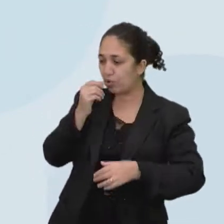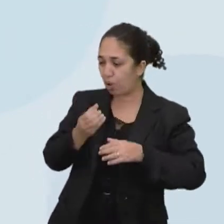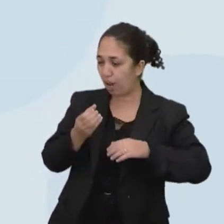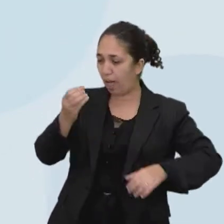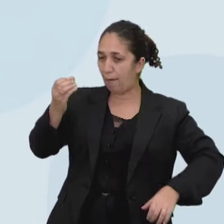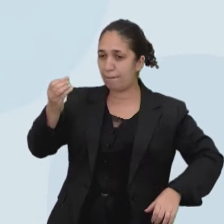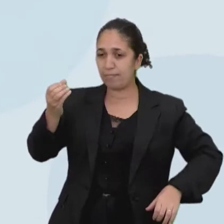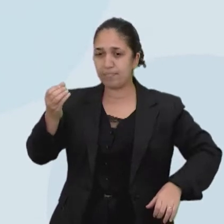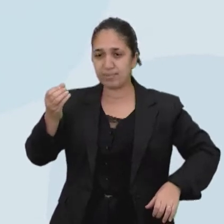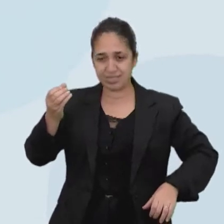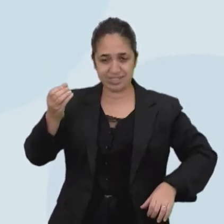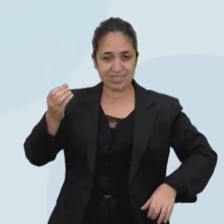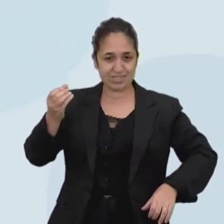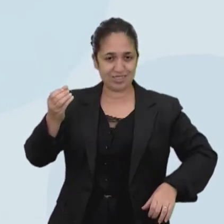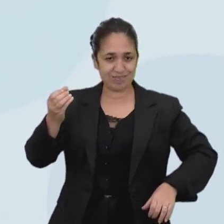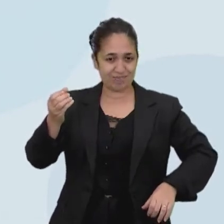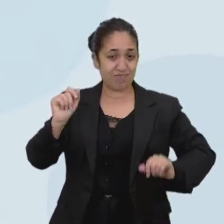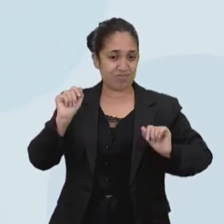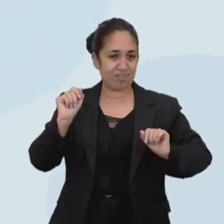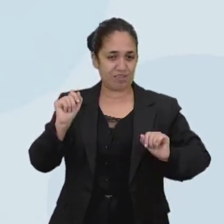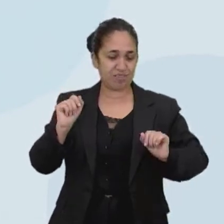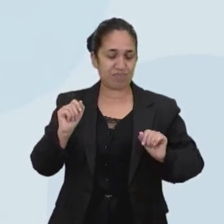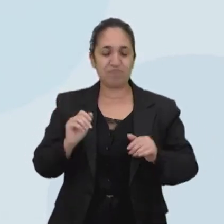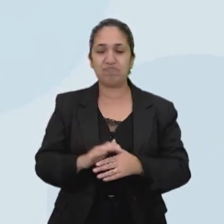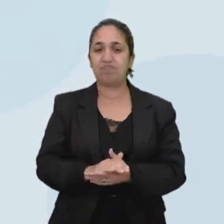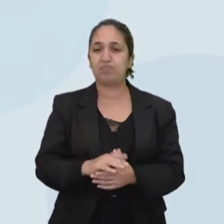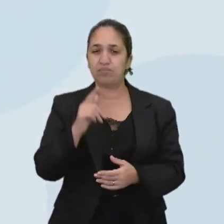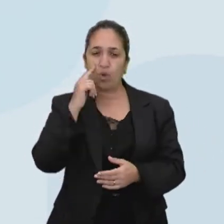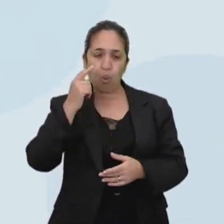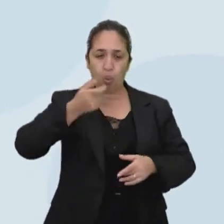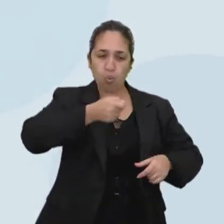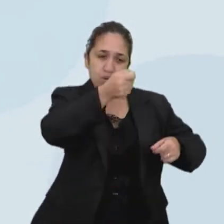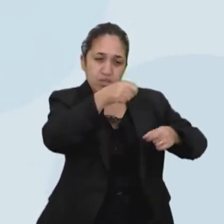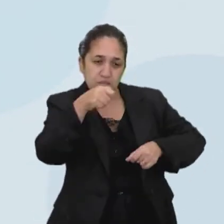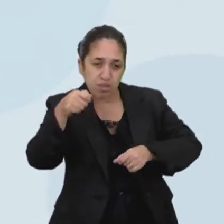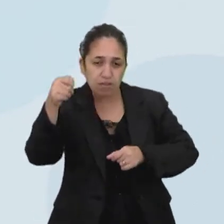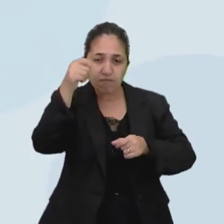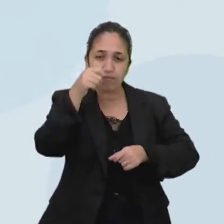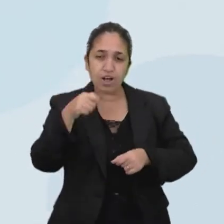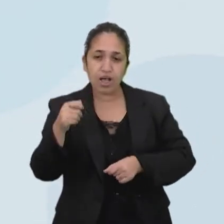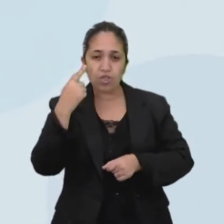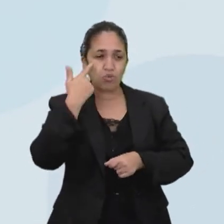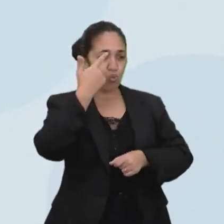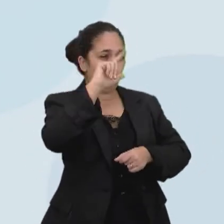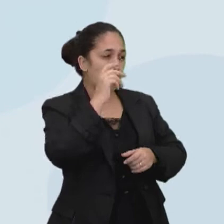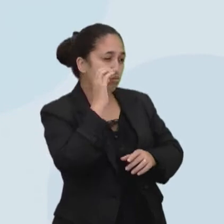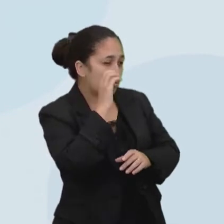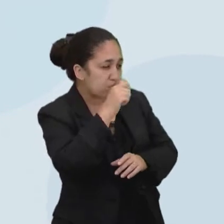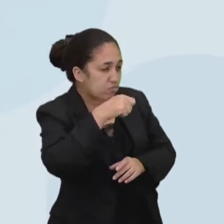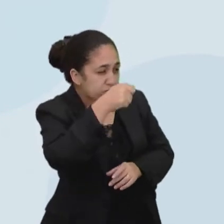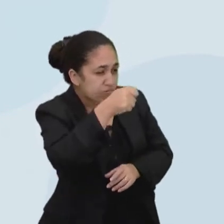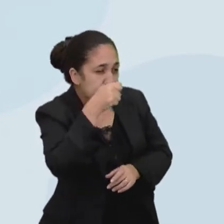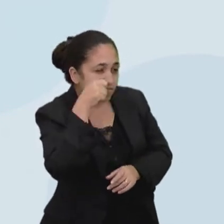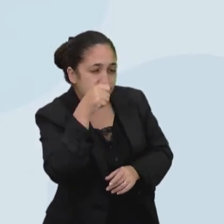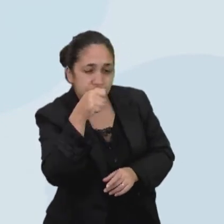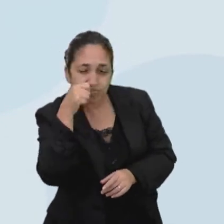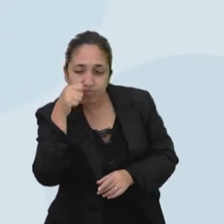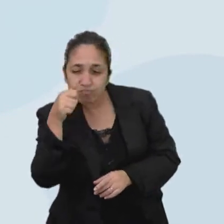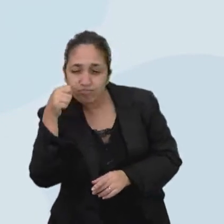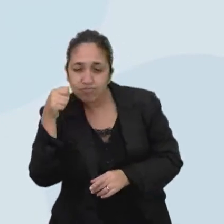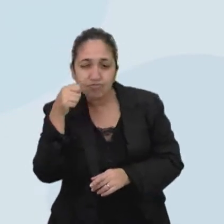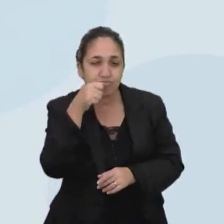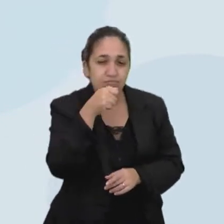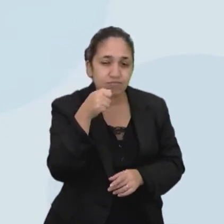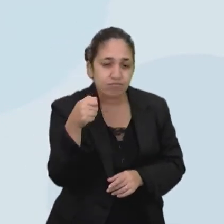né? A gente poderia interpretar assim, um escrevendo, o outro olhando a lupa ali e analisando. É como se a gente estivesse só analisando a